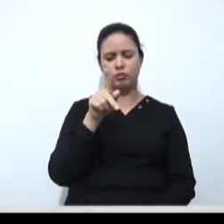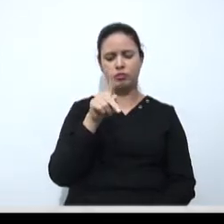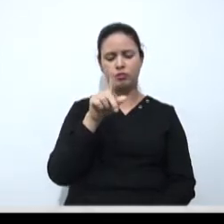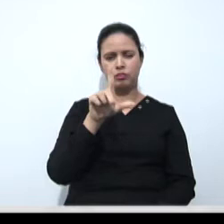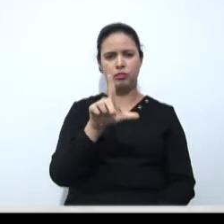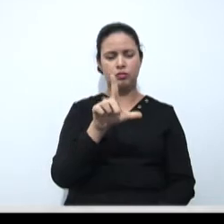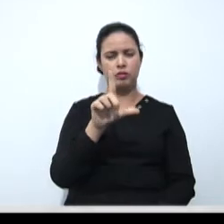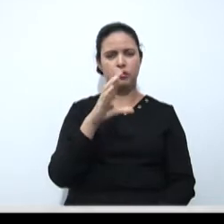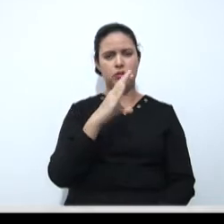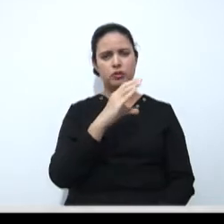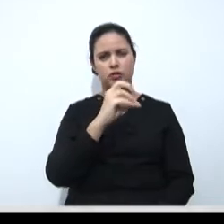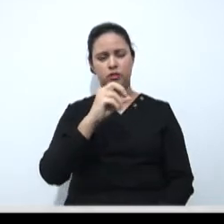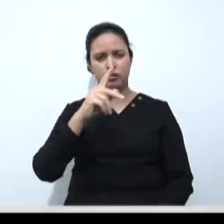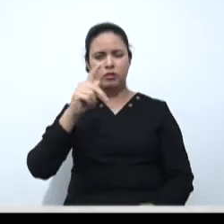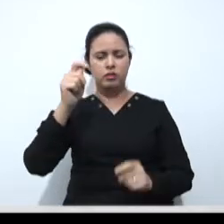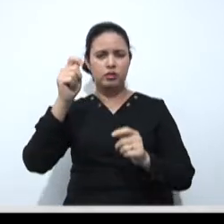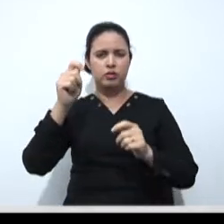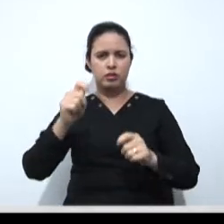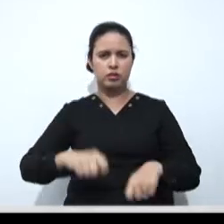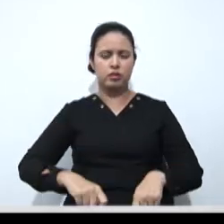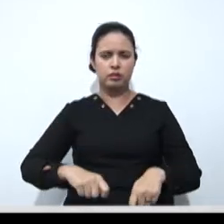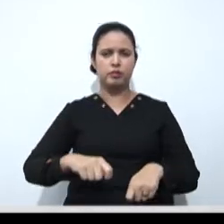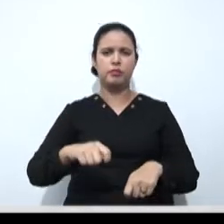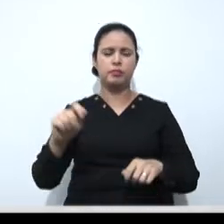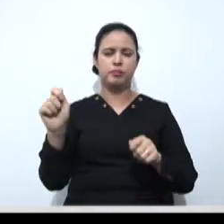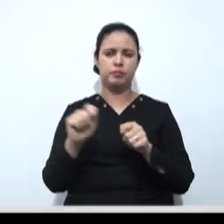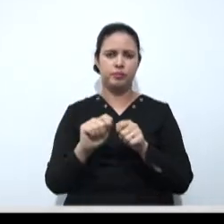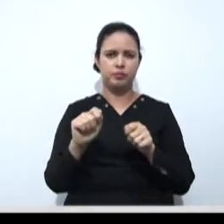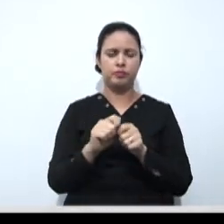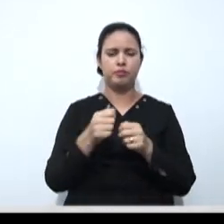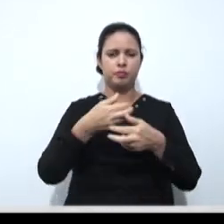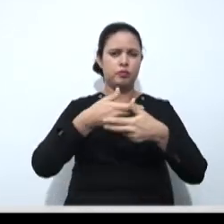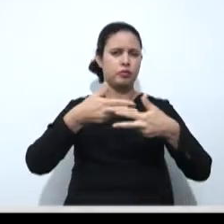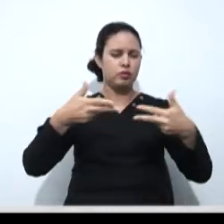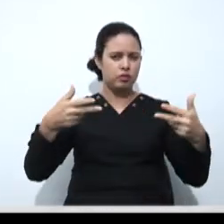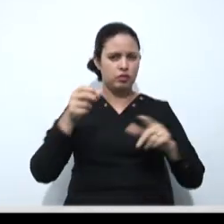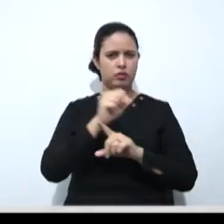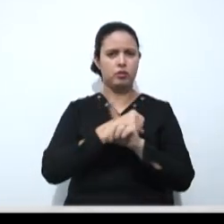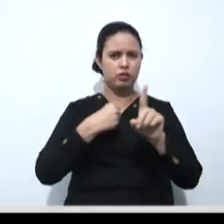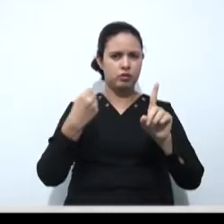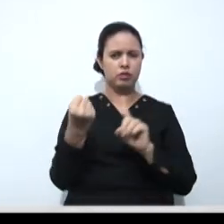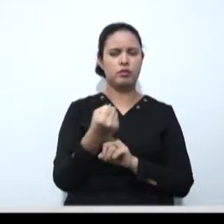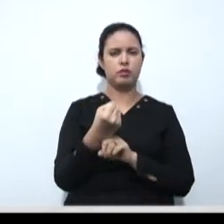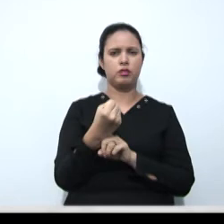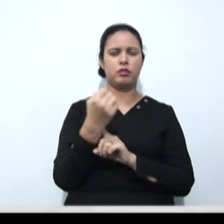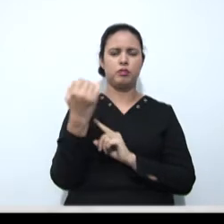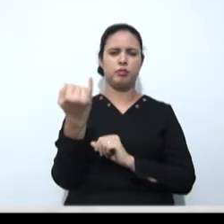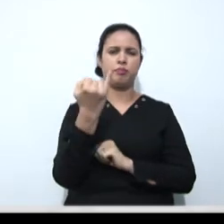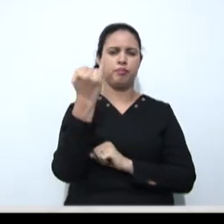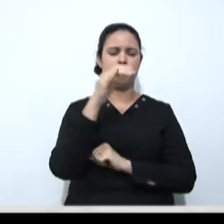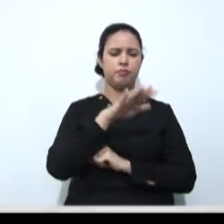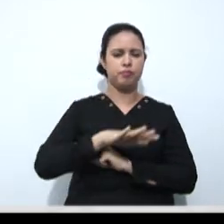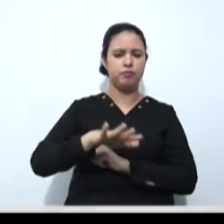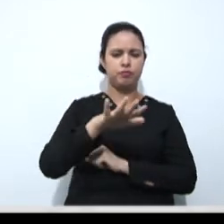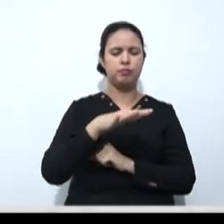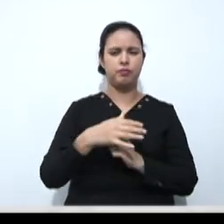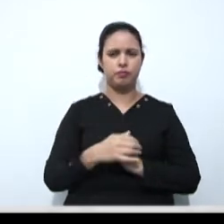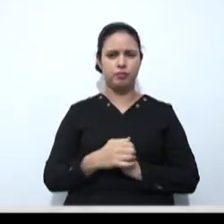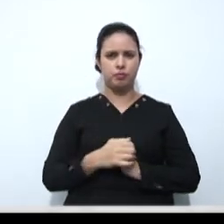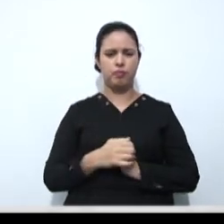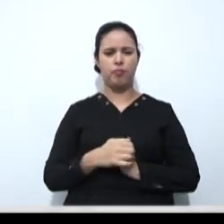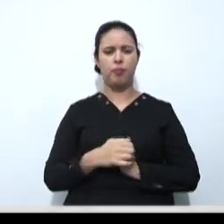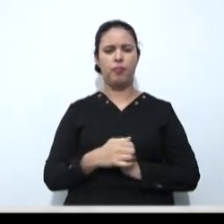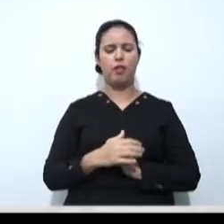acaba produzindo esses elementos sociais muito importantes para uma região. O cooperativismo,